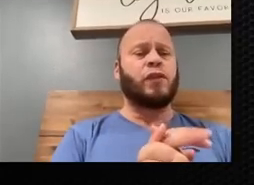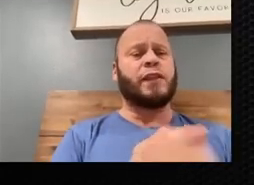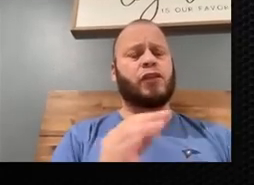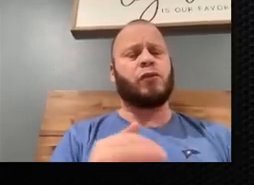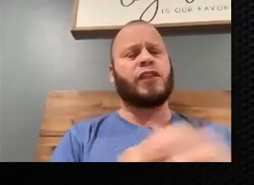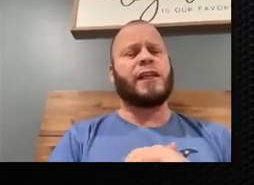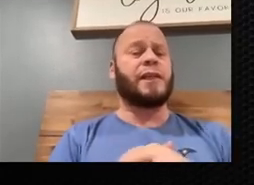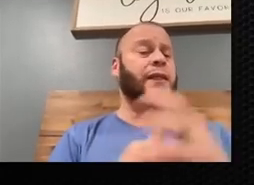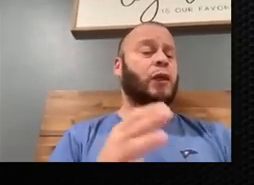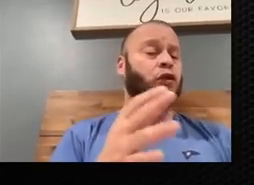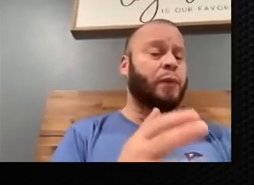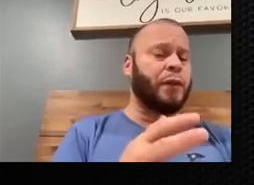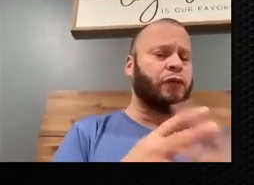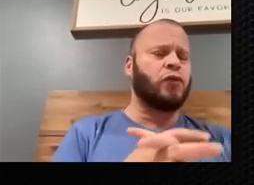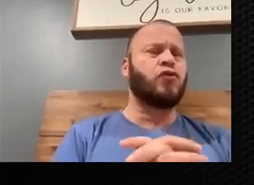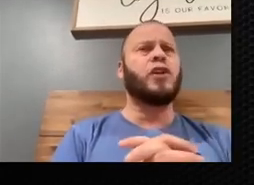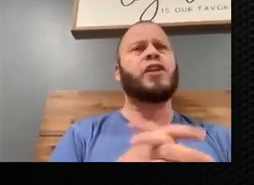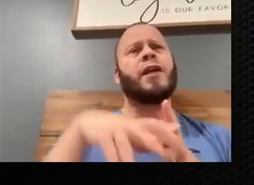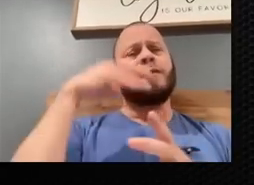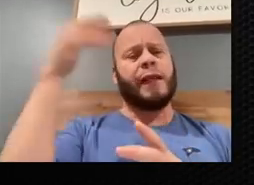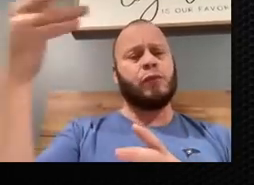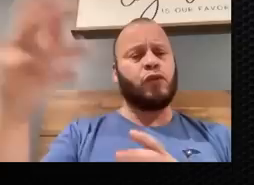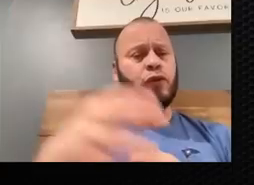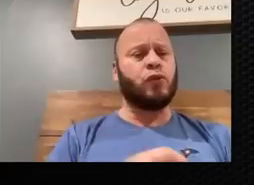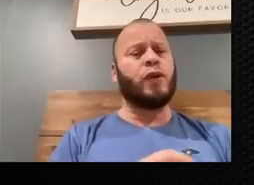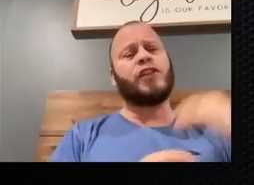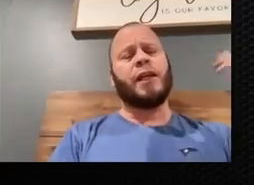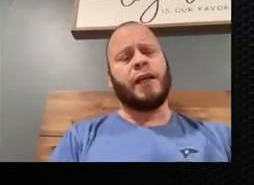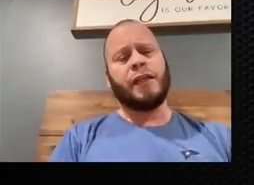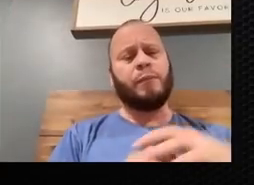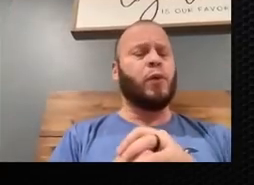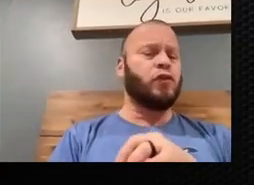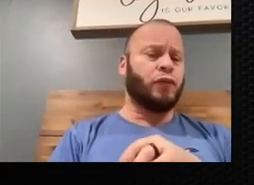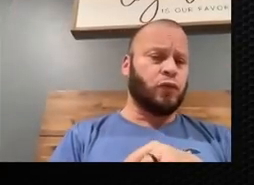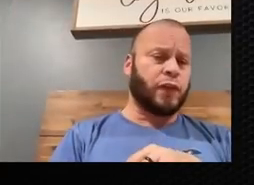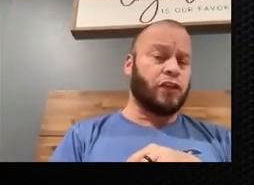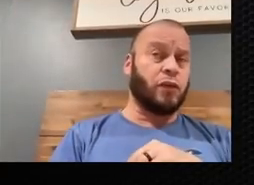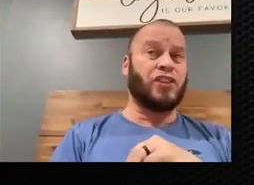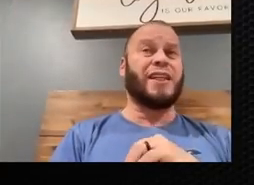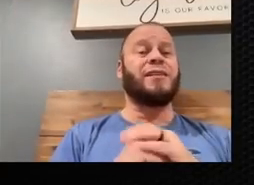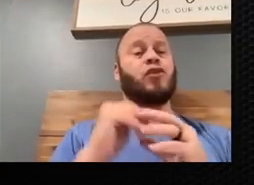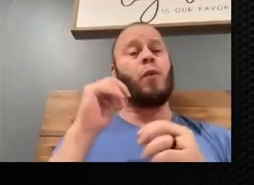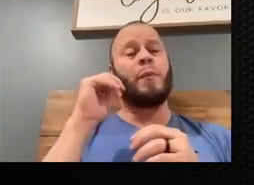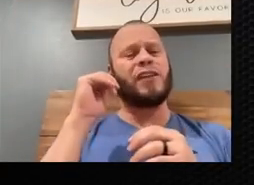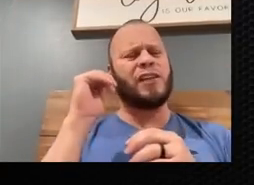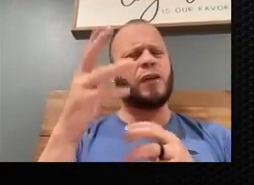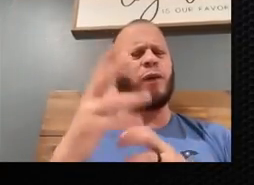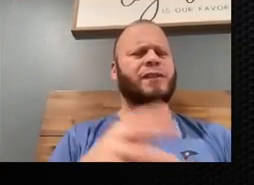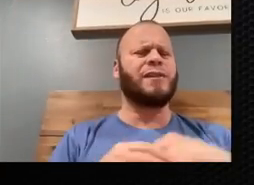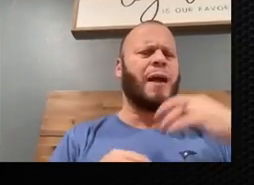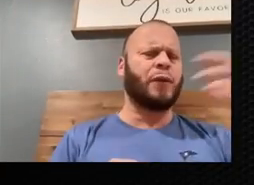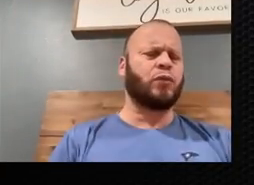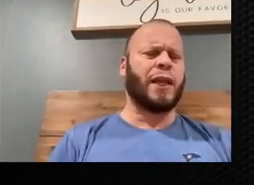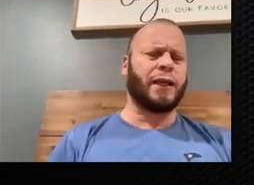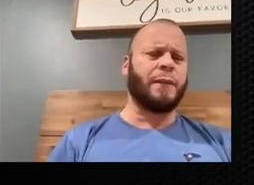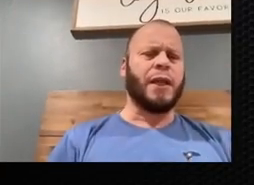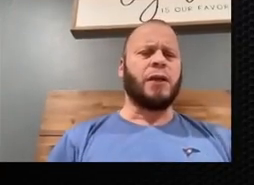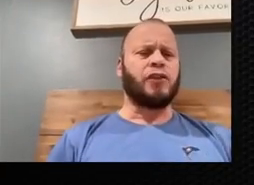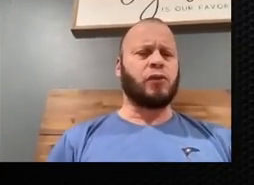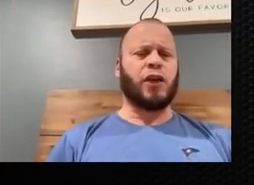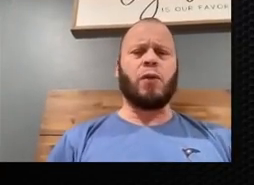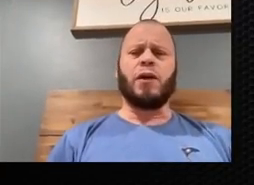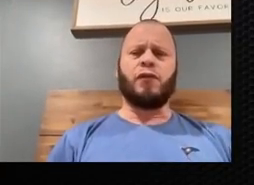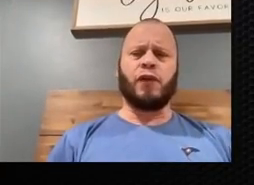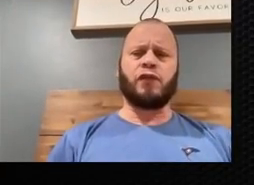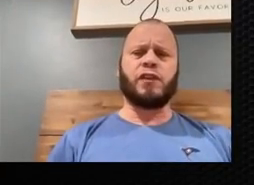abençoe todos vocês. Não esqueça que esse aqui é o nosso primeiro vídeo de hoje. Teremos o vídeo 2 e depois o vídeo 3. Não esqueça de compartilhar no WhatsApp, no Telegram.